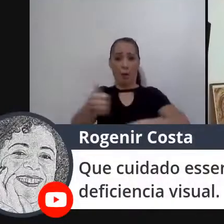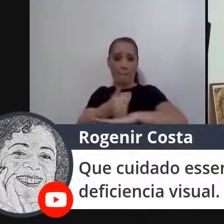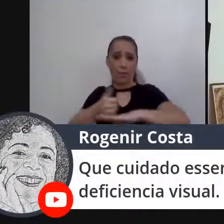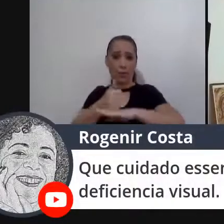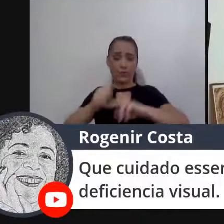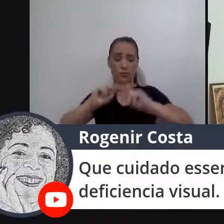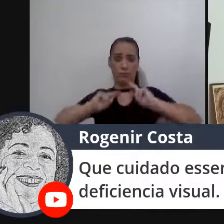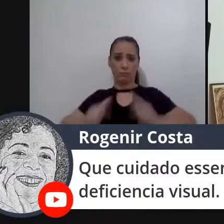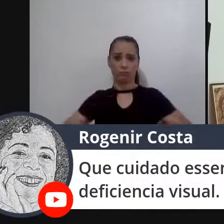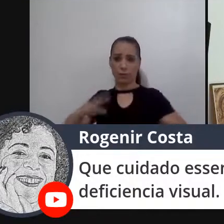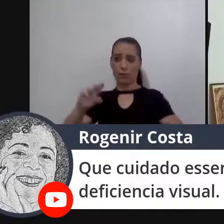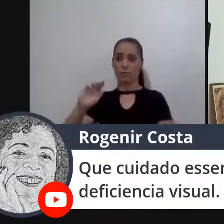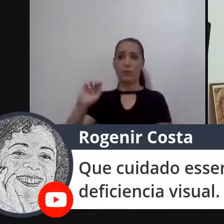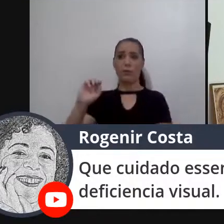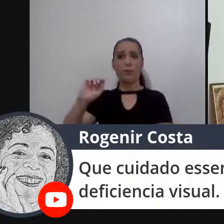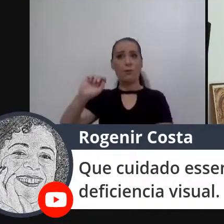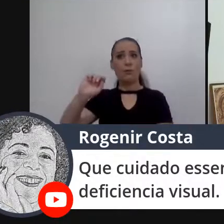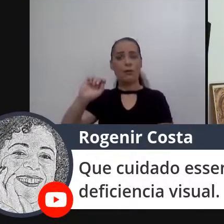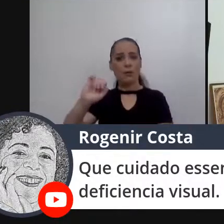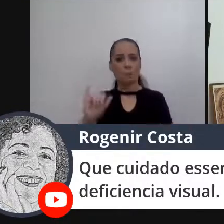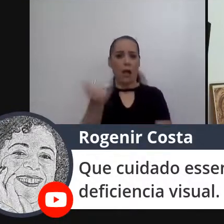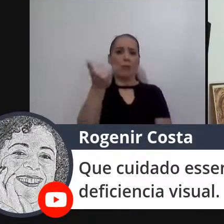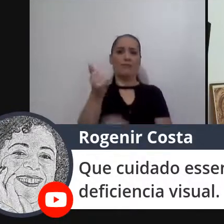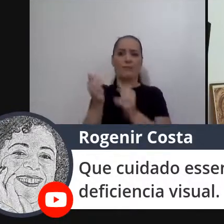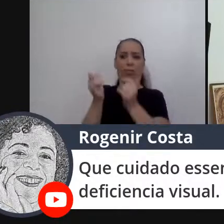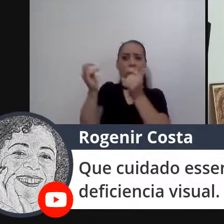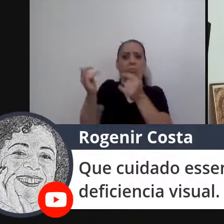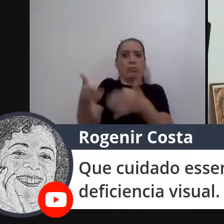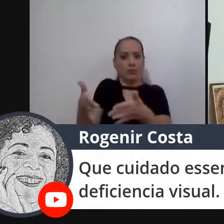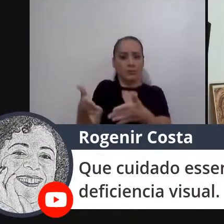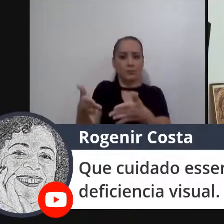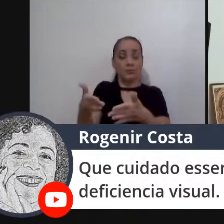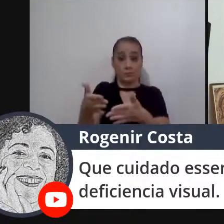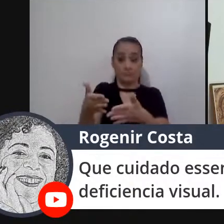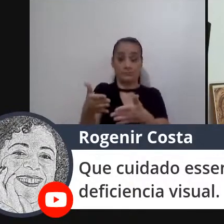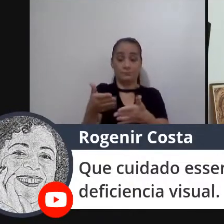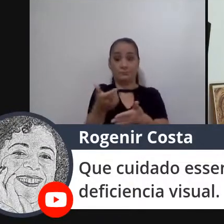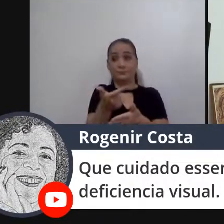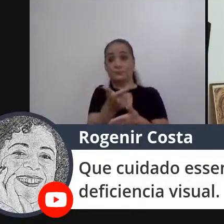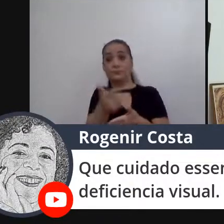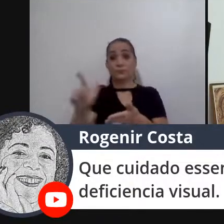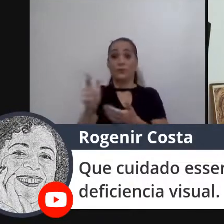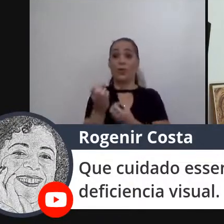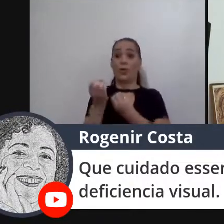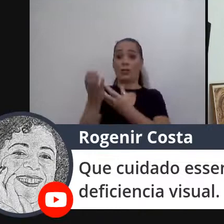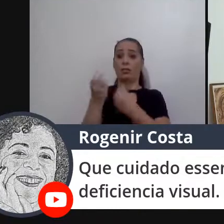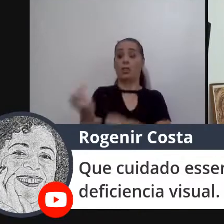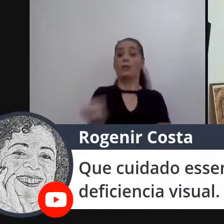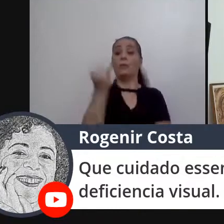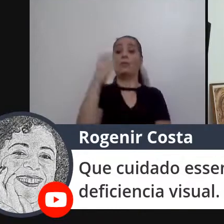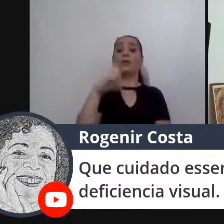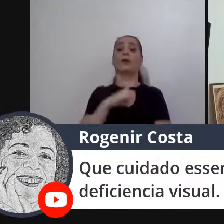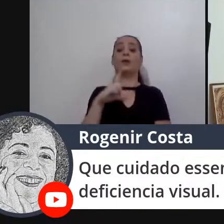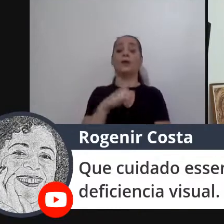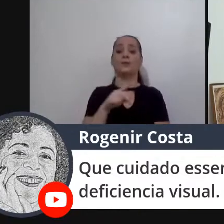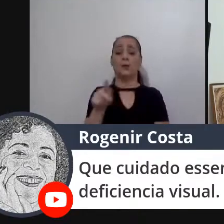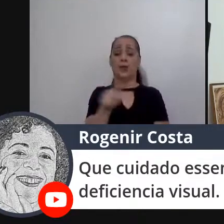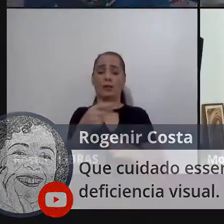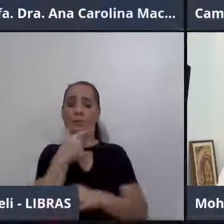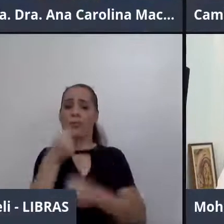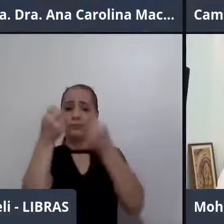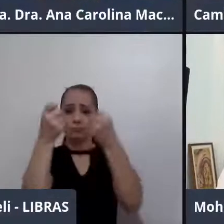da revalidação de diplomas. E outro dado importante é que, como o professor bem disse, a gente não